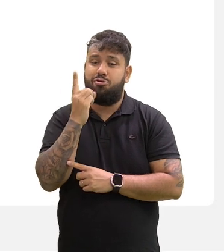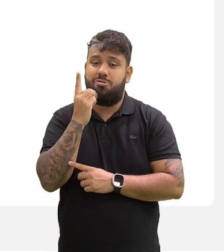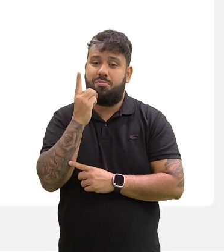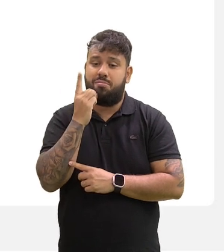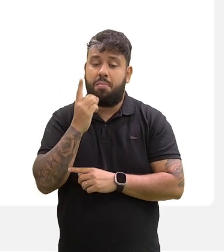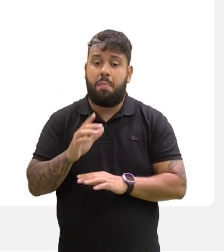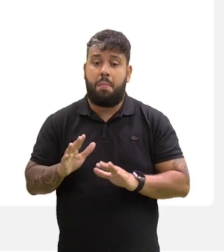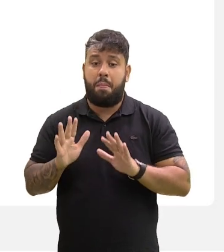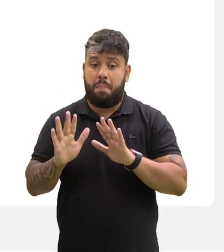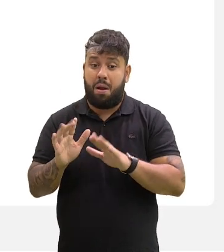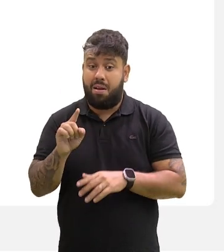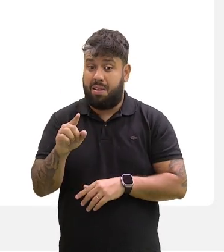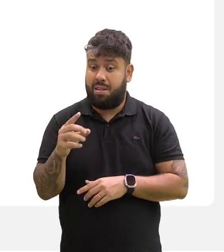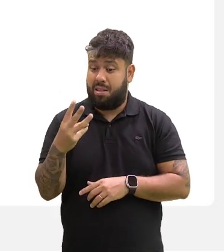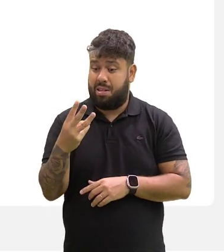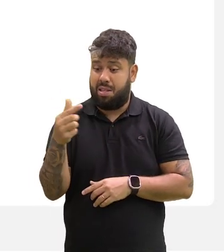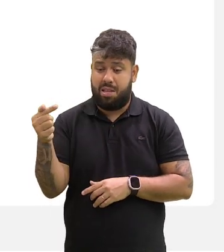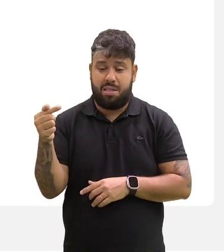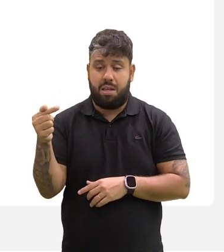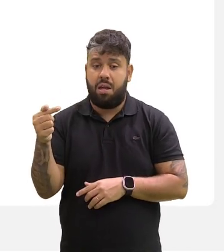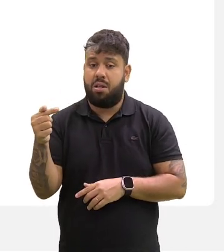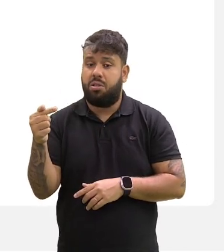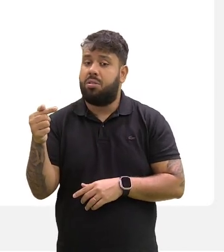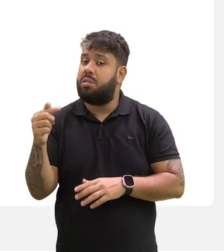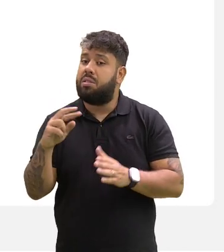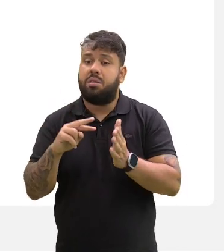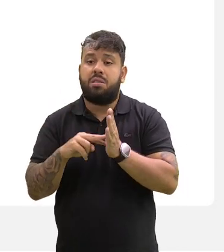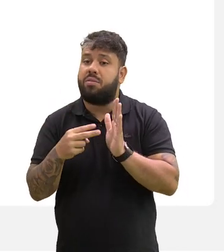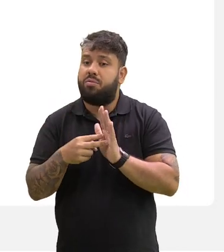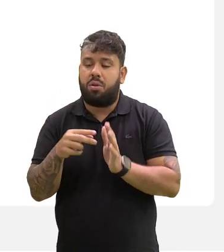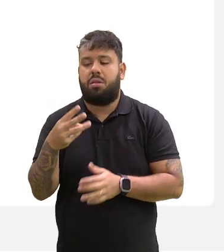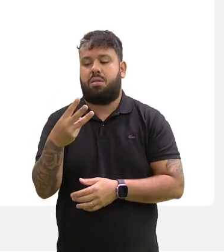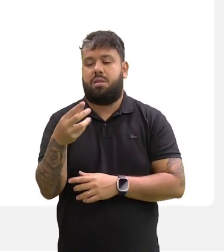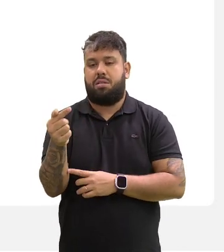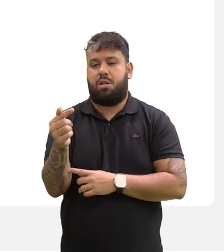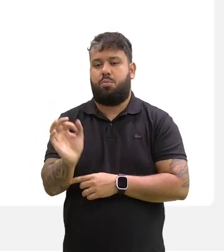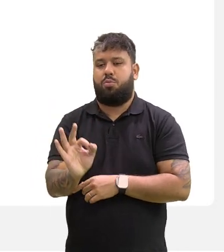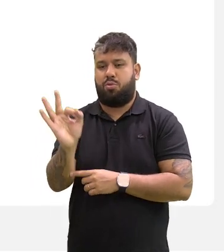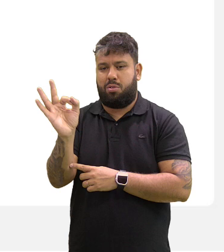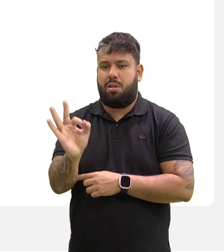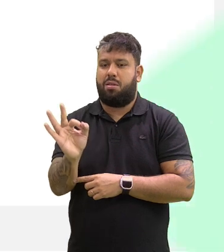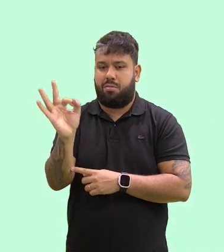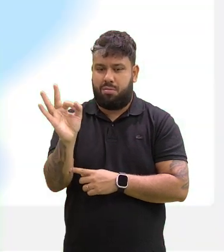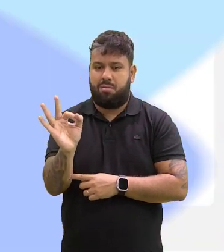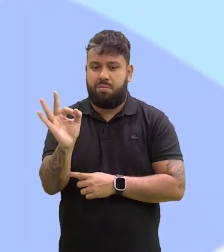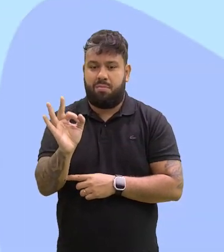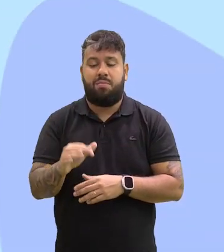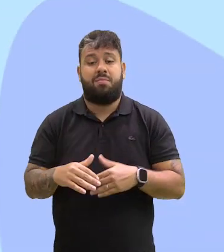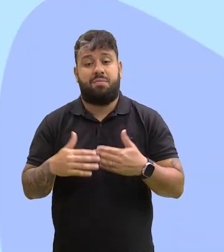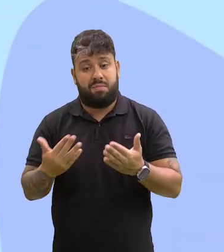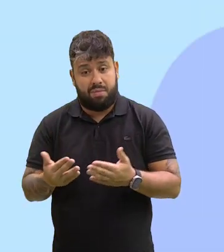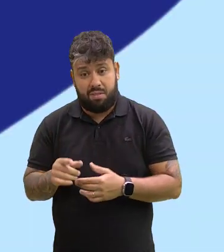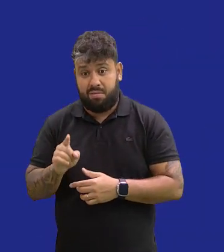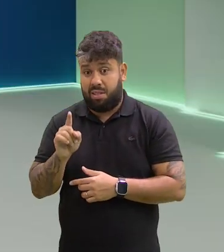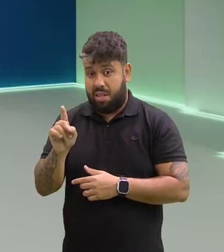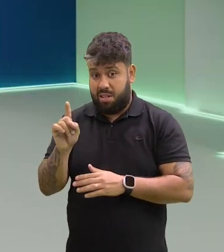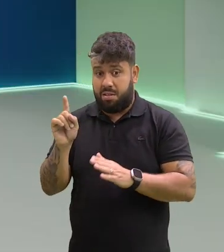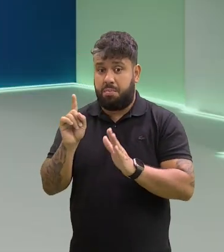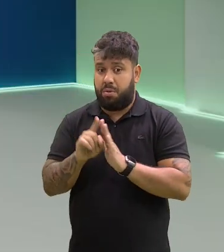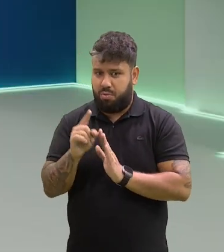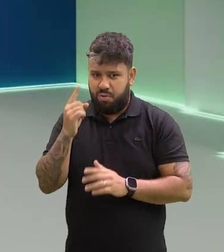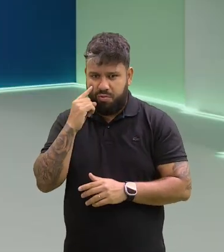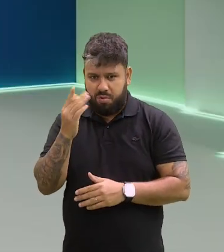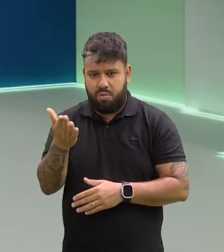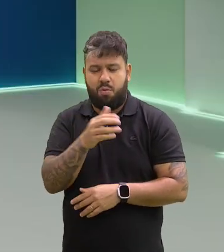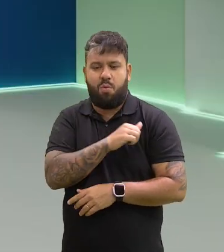o 37 do todo corresponde a uma porcentagem de 37%, ok? Então, nessa questão, vamos à participação do